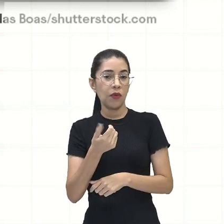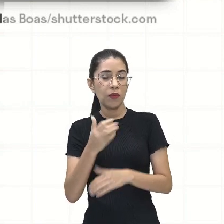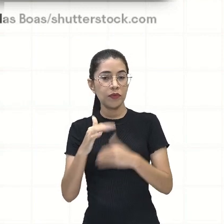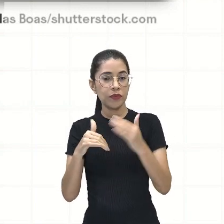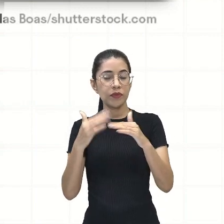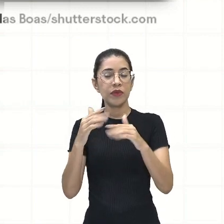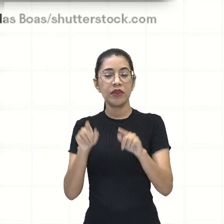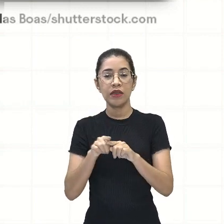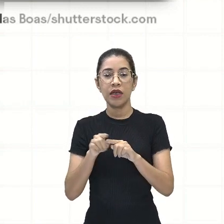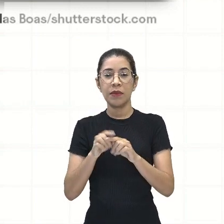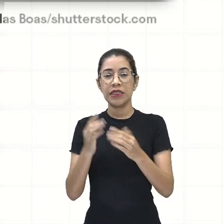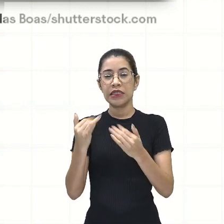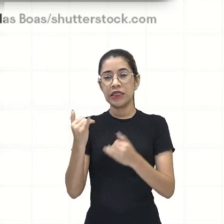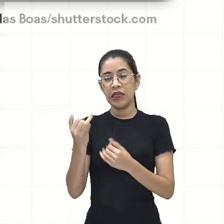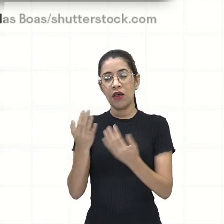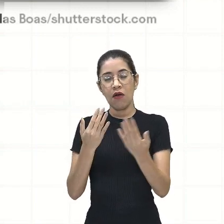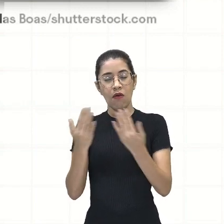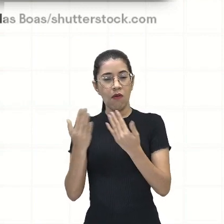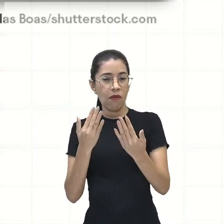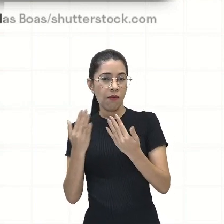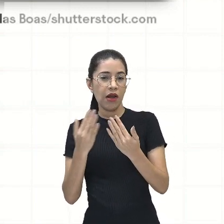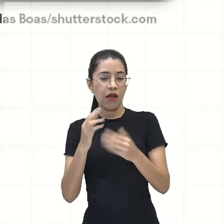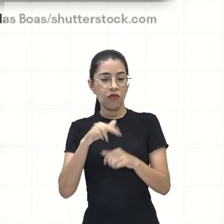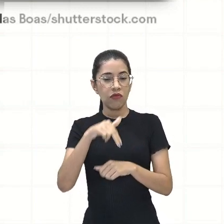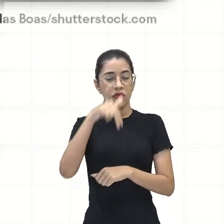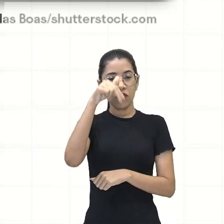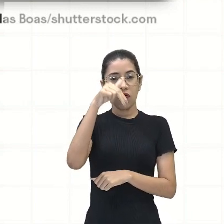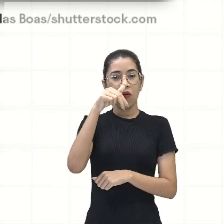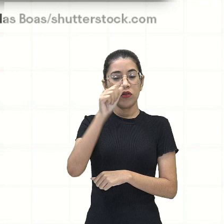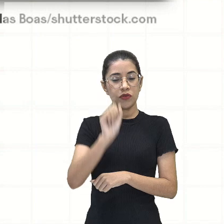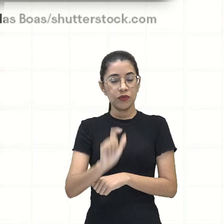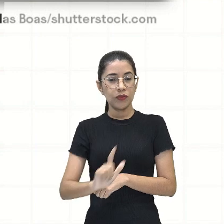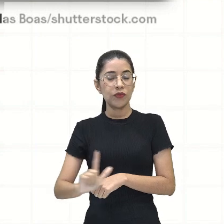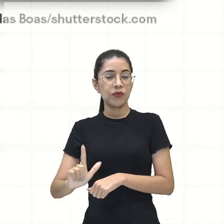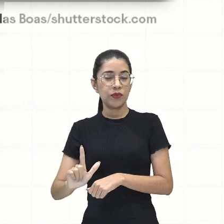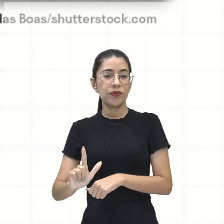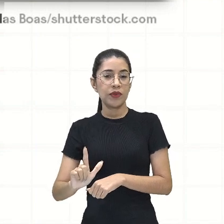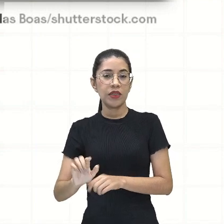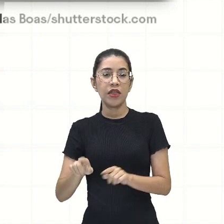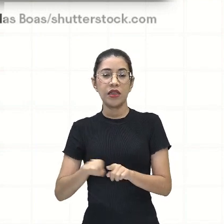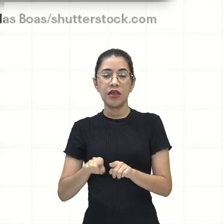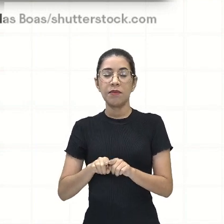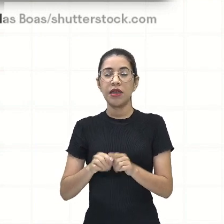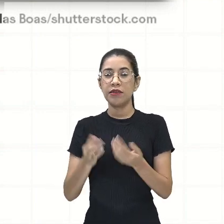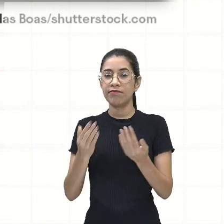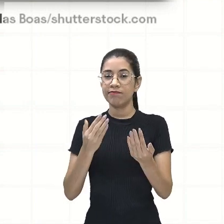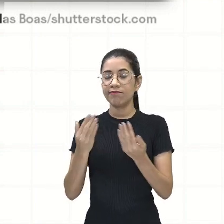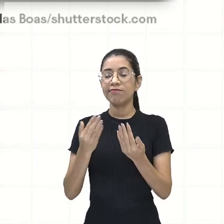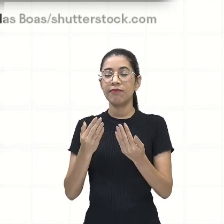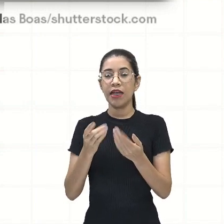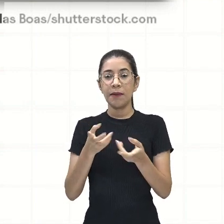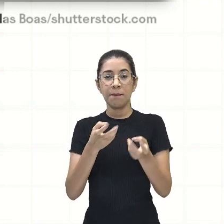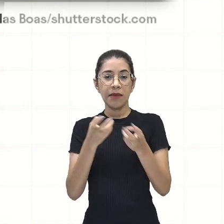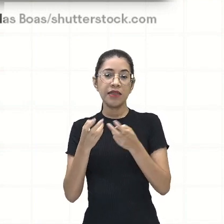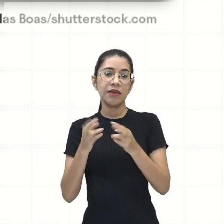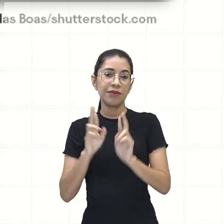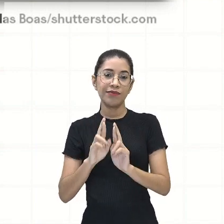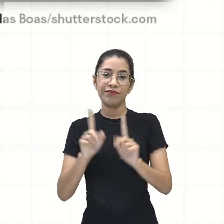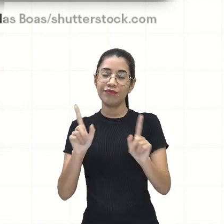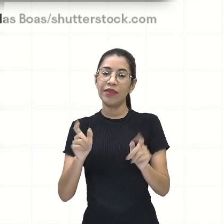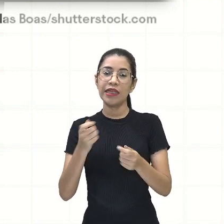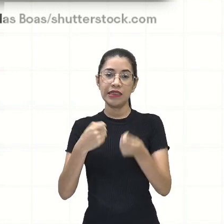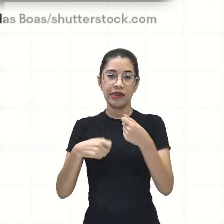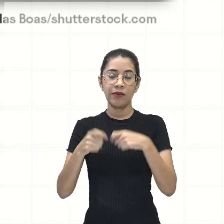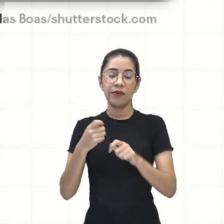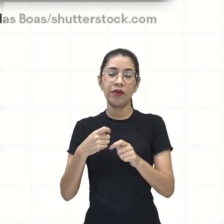regiões, né? Se a gente for comparar, por exemplo, a região norte com a região sudeste, nós vamos encontrar diferenças.